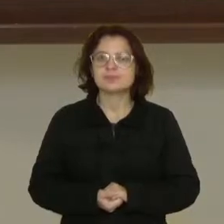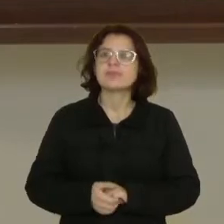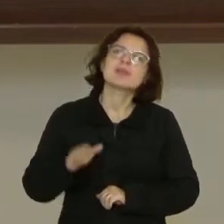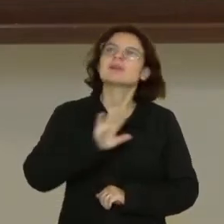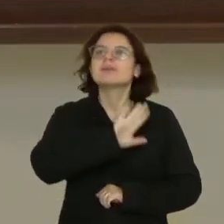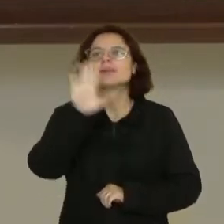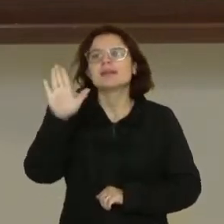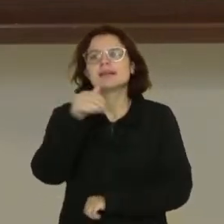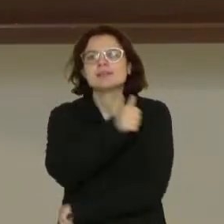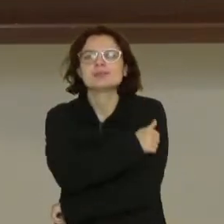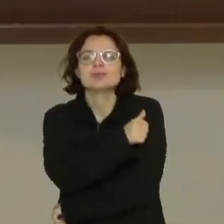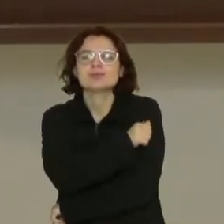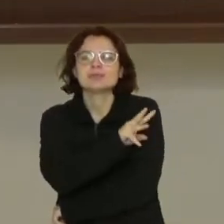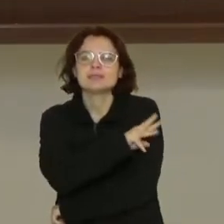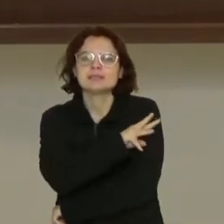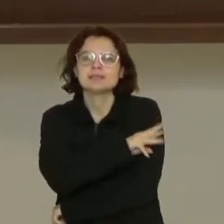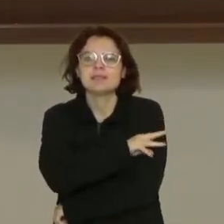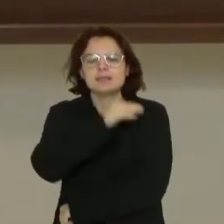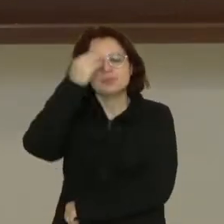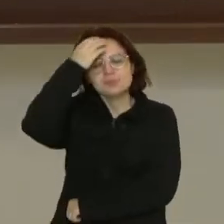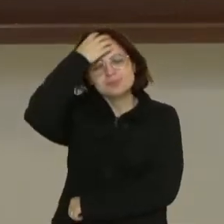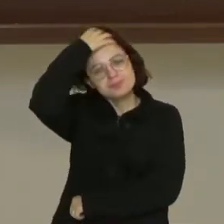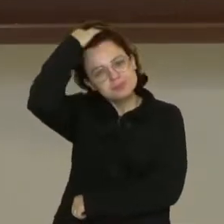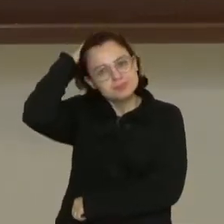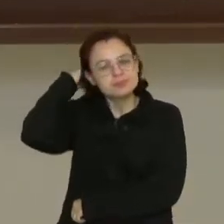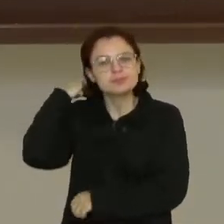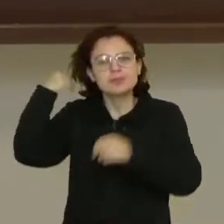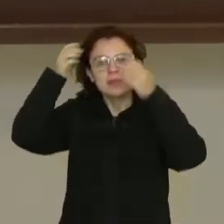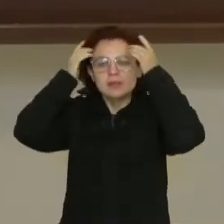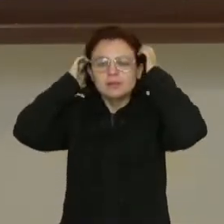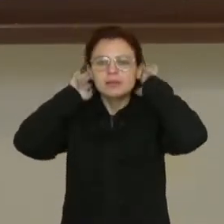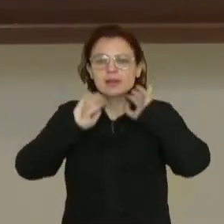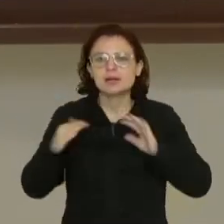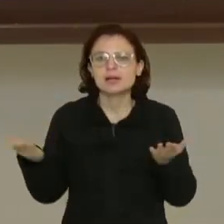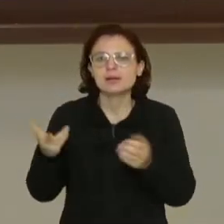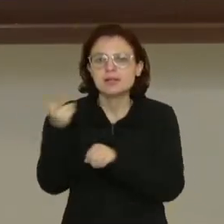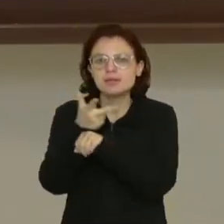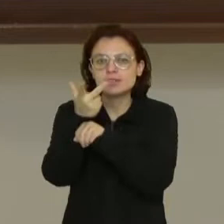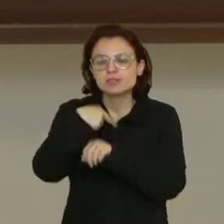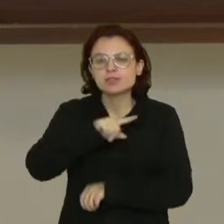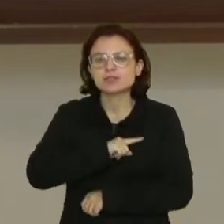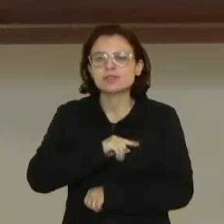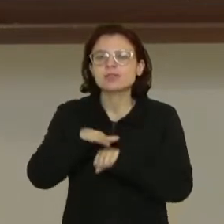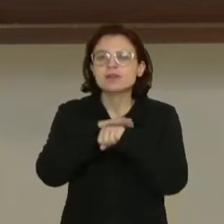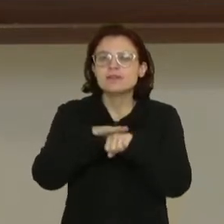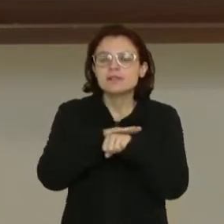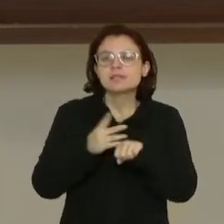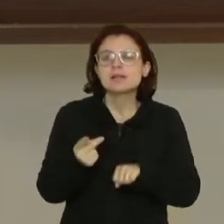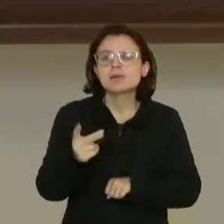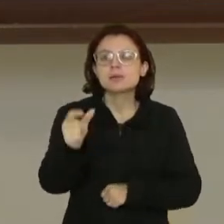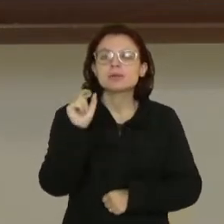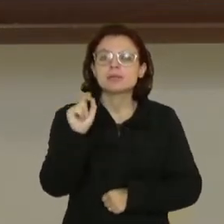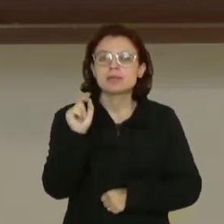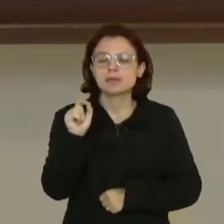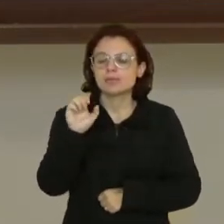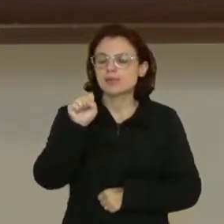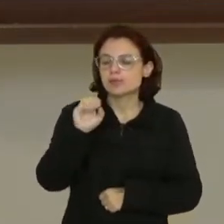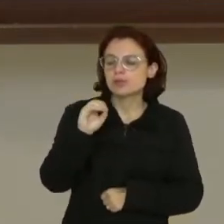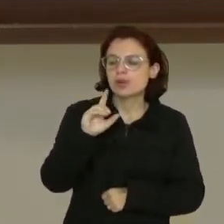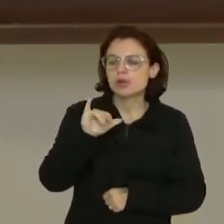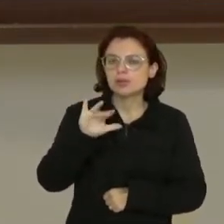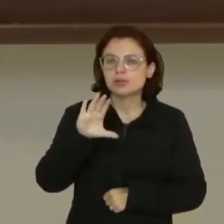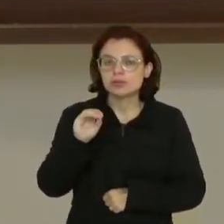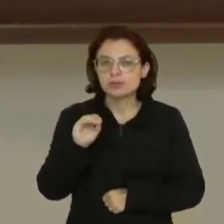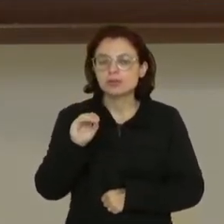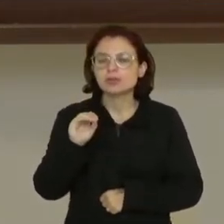Olá estudantes da terceira série do Ensino Médio nesse vídeo a gente vai continuar conversando sobre os sólidos geométricos